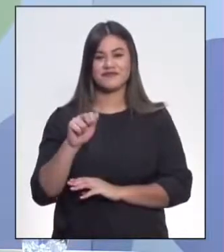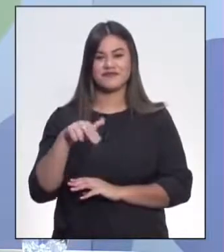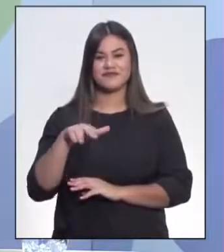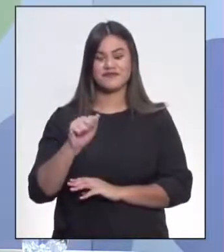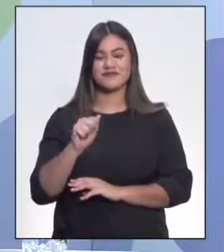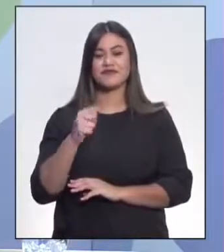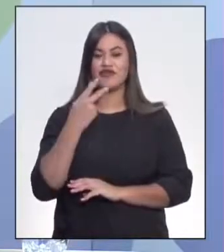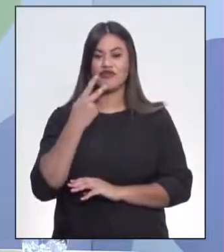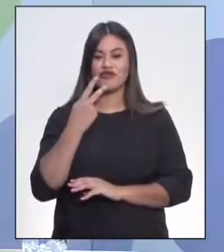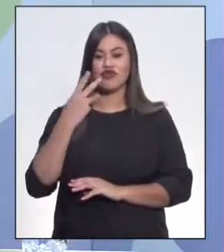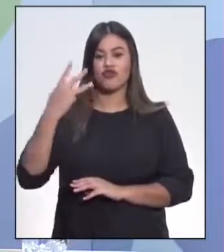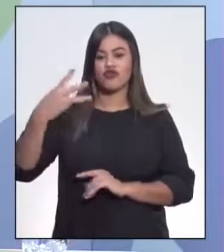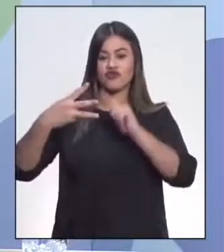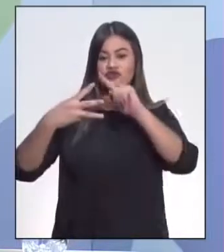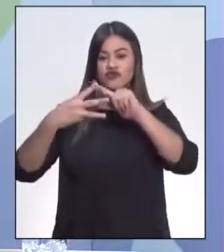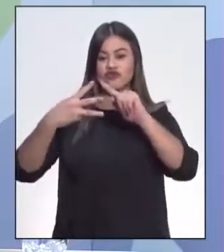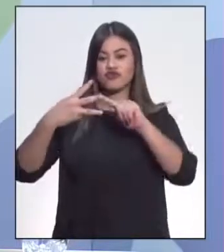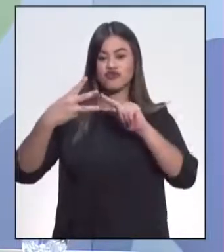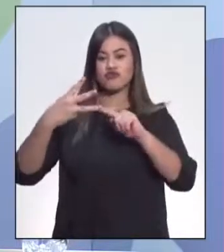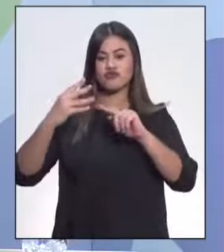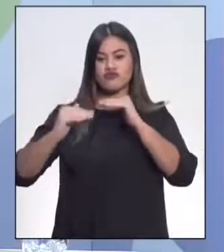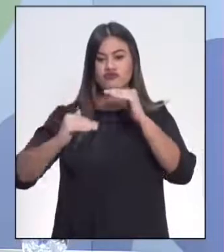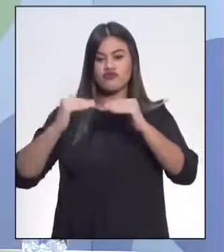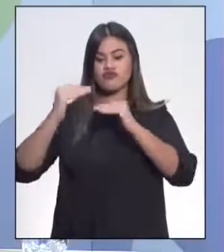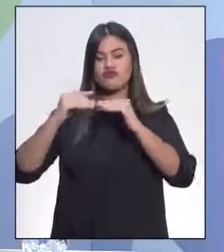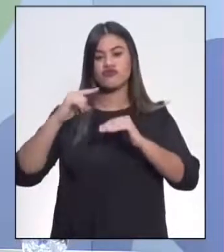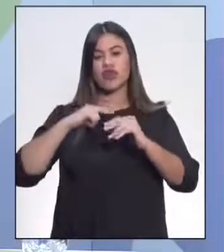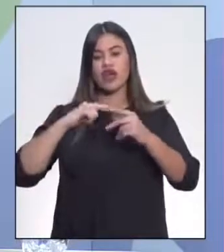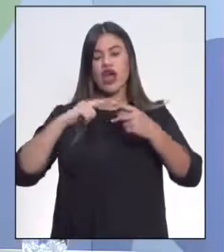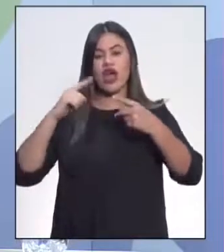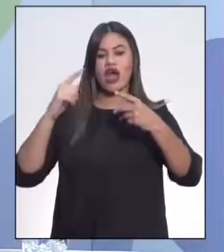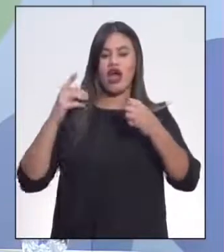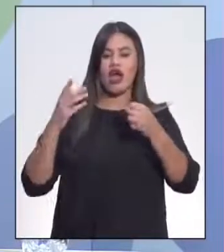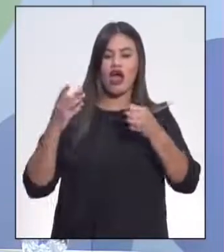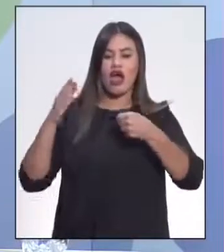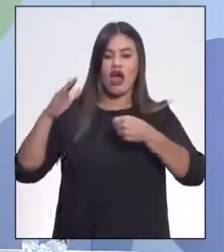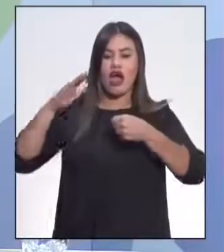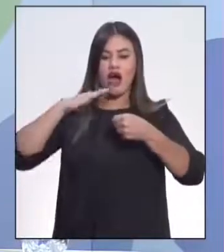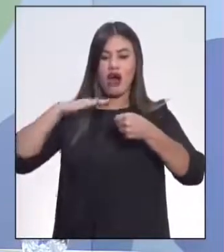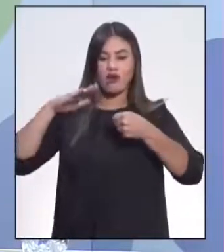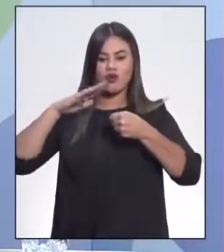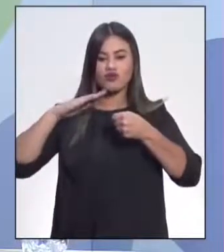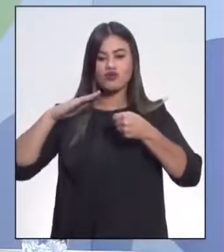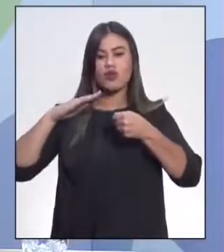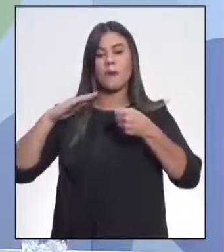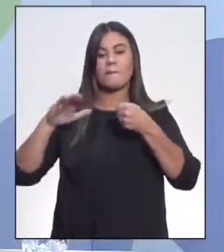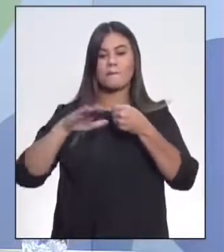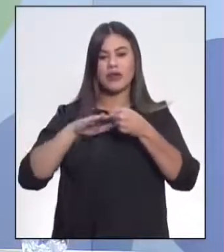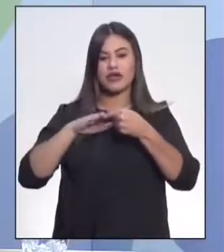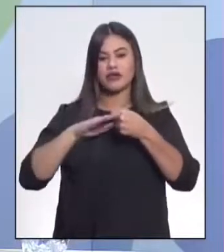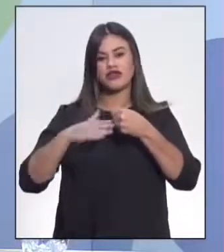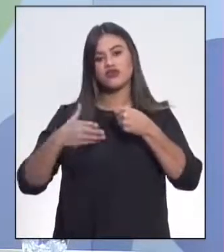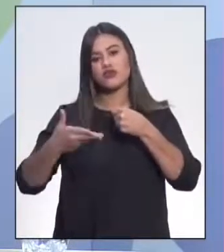né? Que os dançarinos estão fazendo evoluções nos 3 planos: alto, médio e baixo.